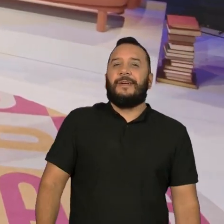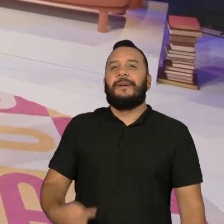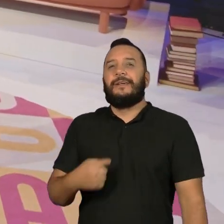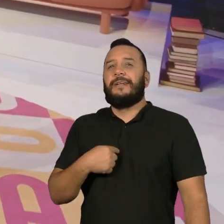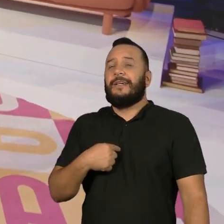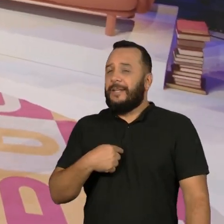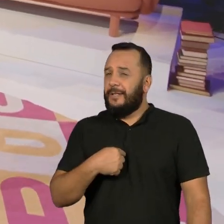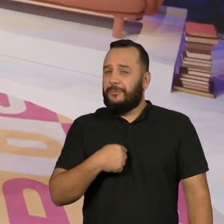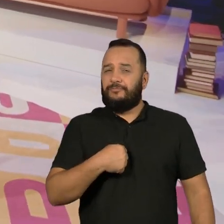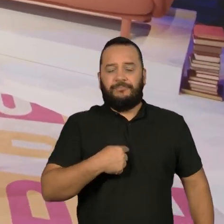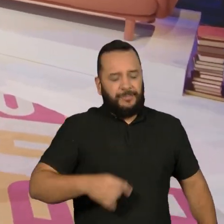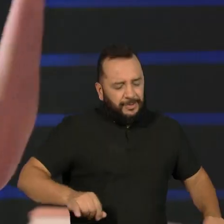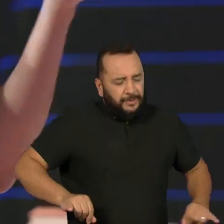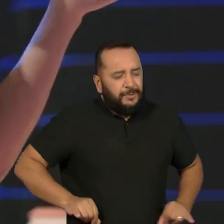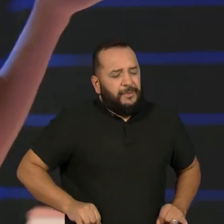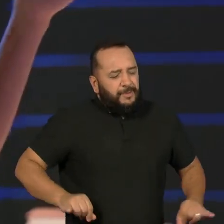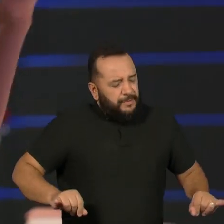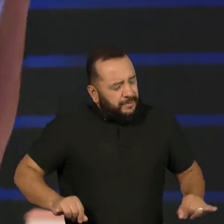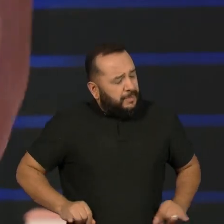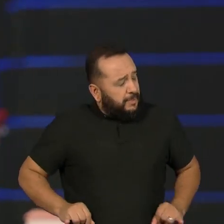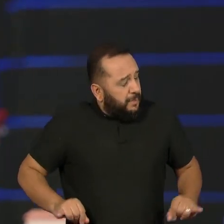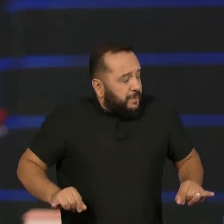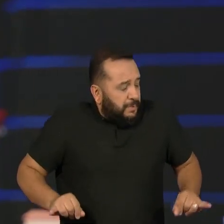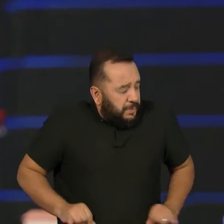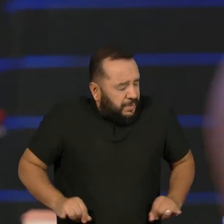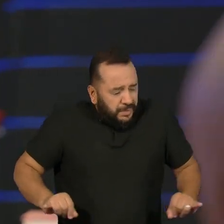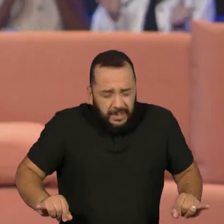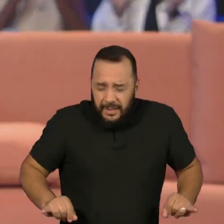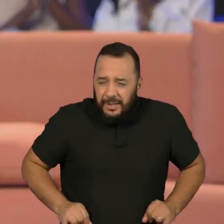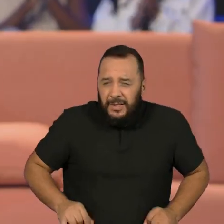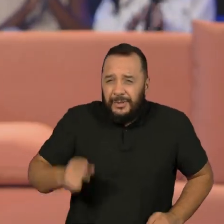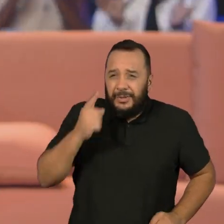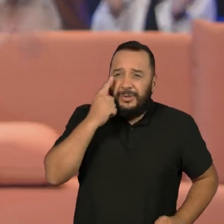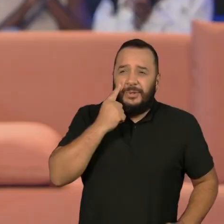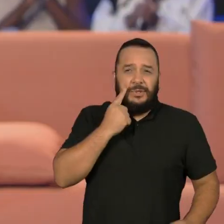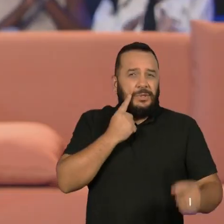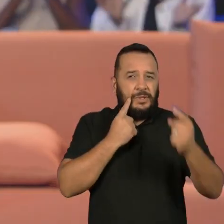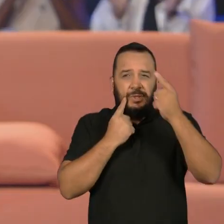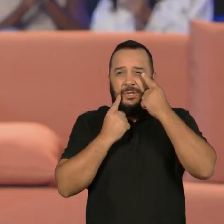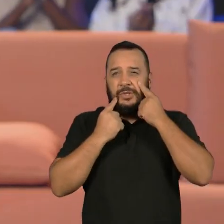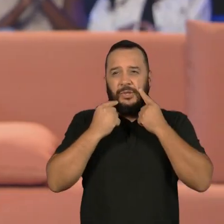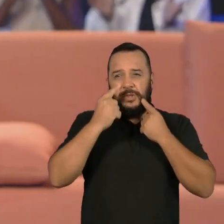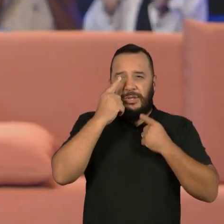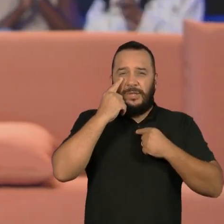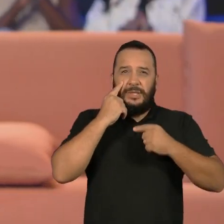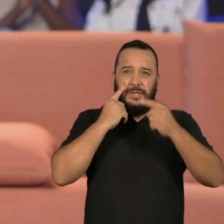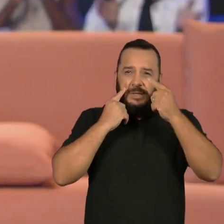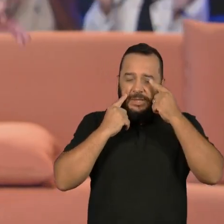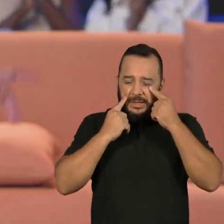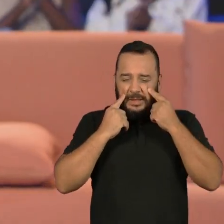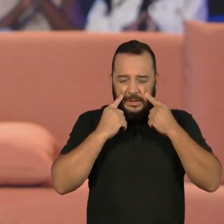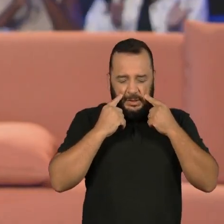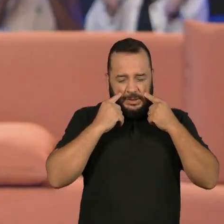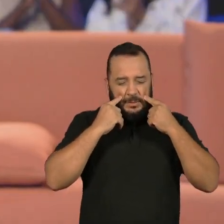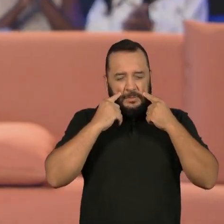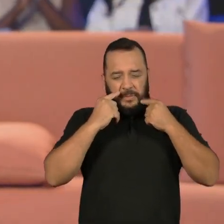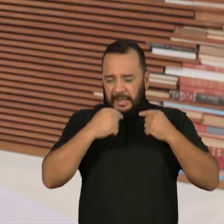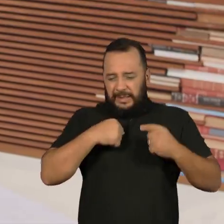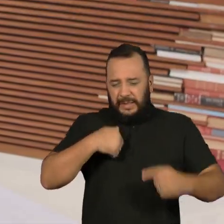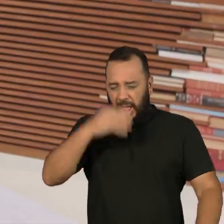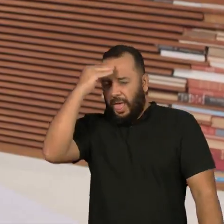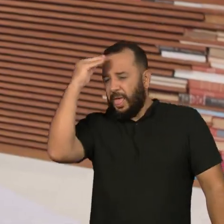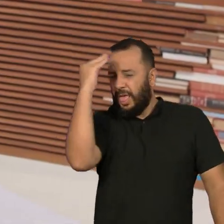Eu já sofri demais, já chorei, mas não me entreguei.